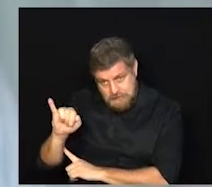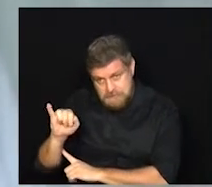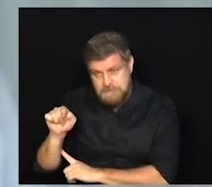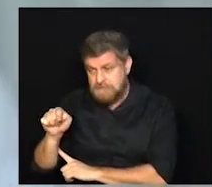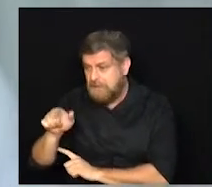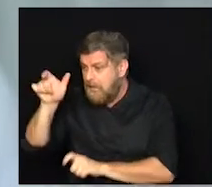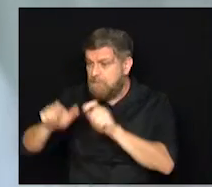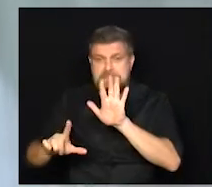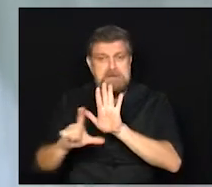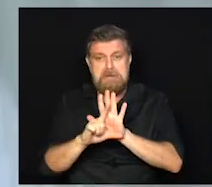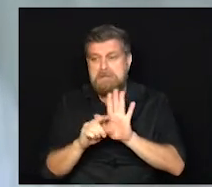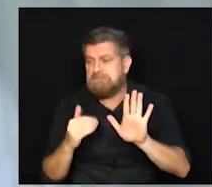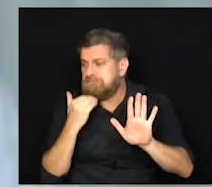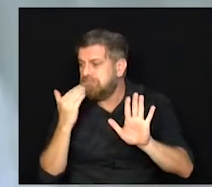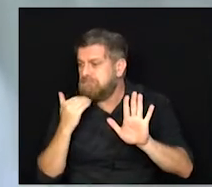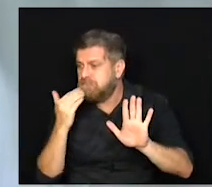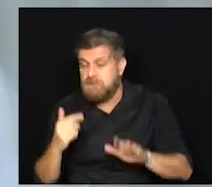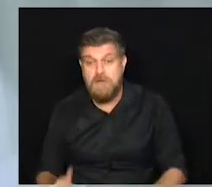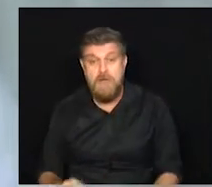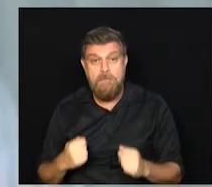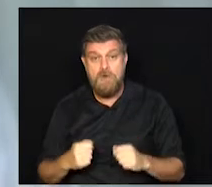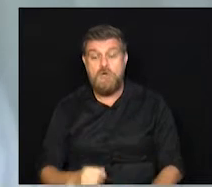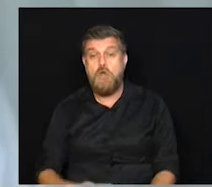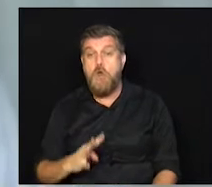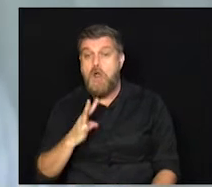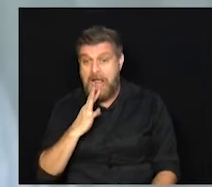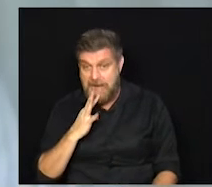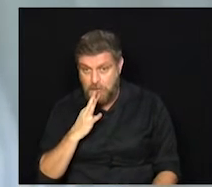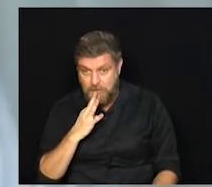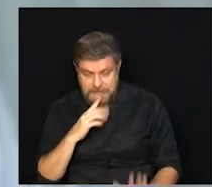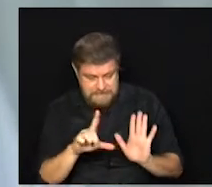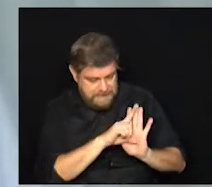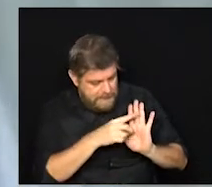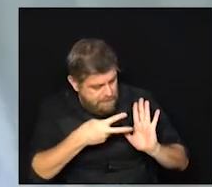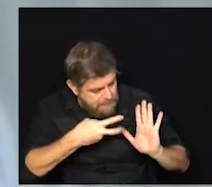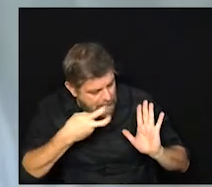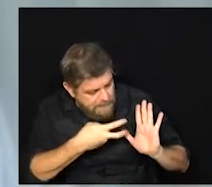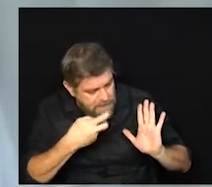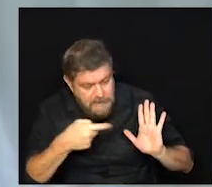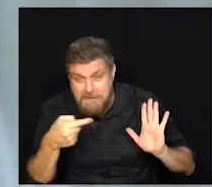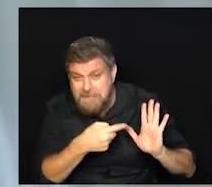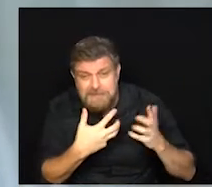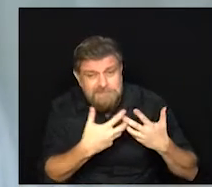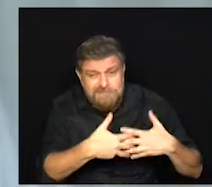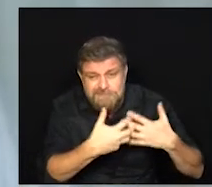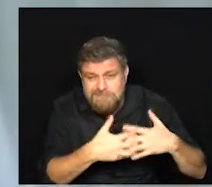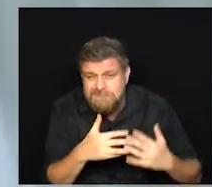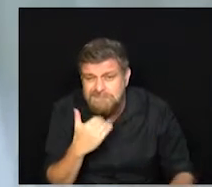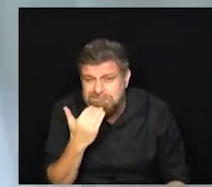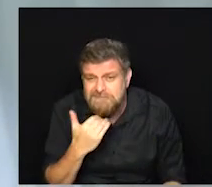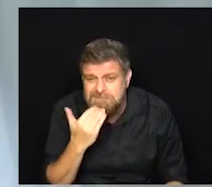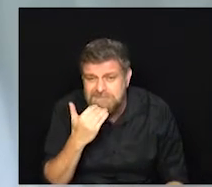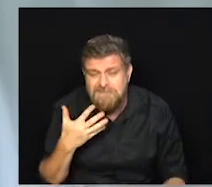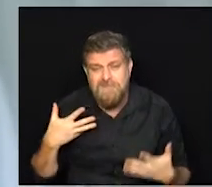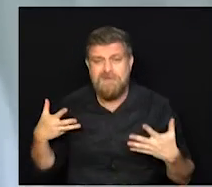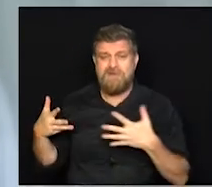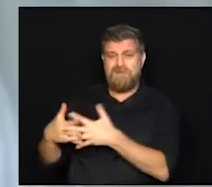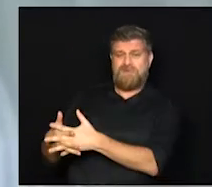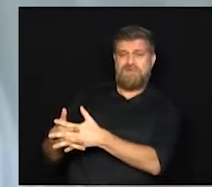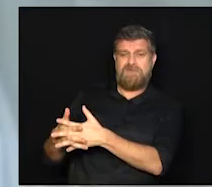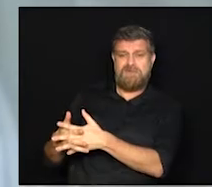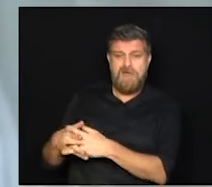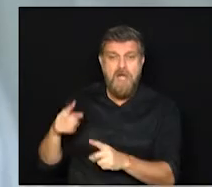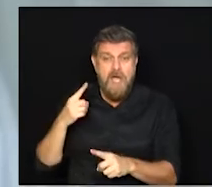dela conhecer a lei e não ter acesso para a efetividade dessa lei é complicado,